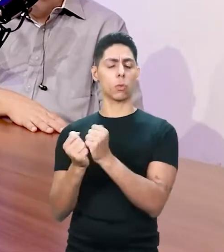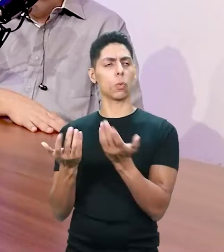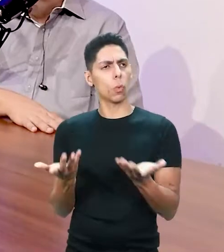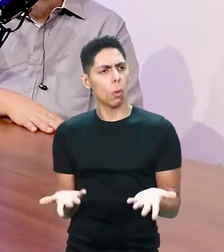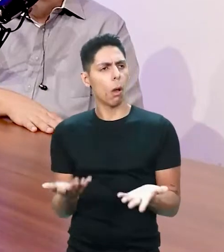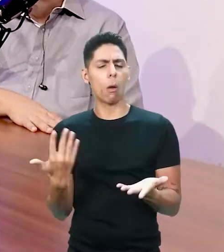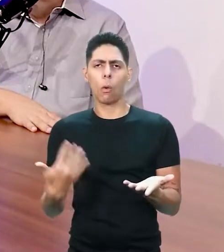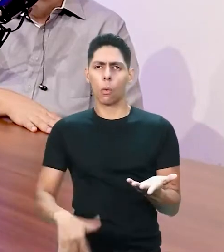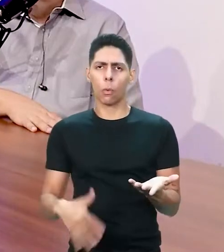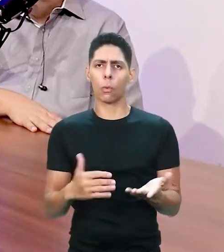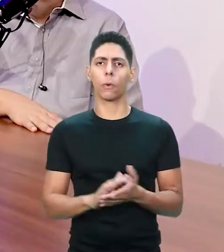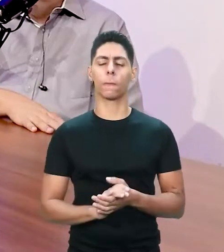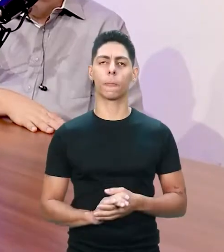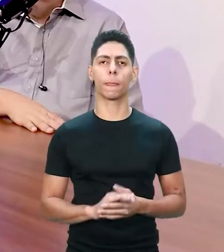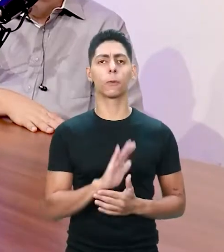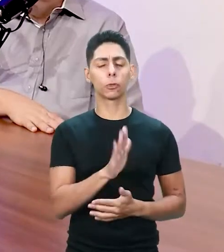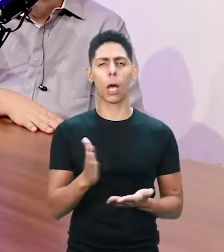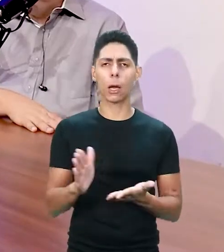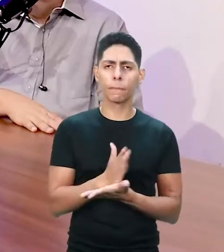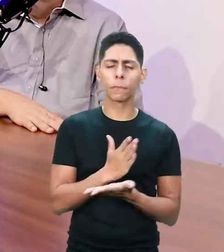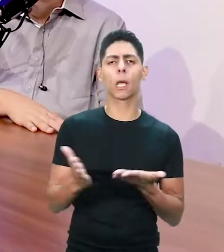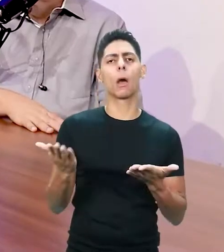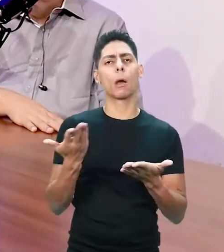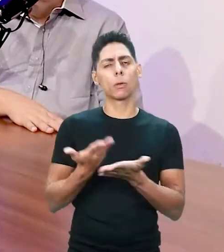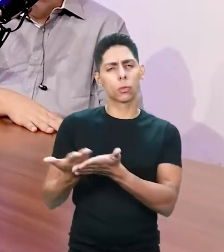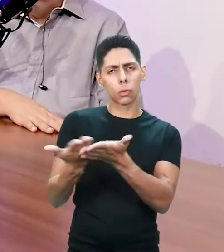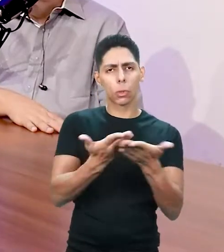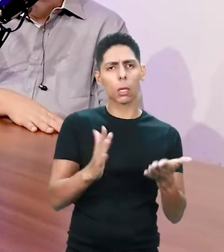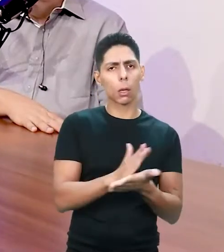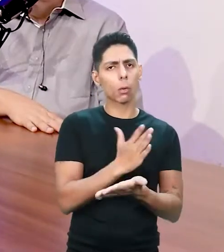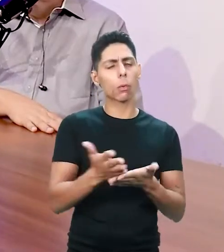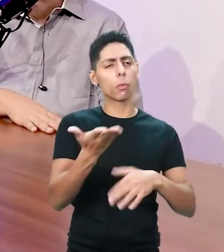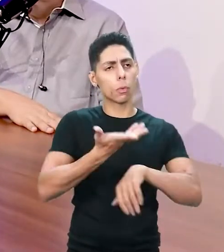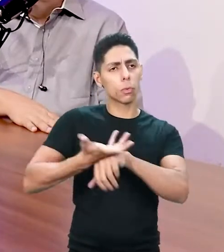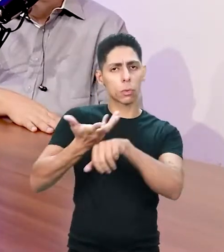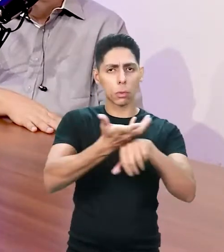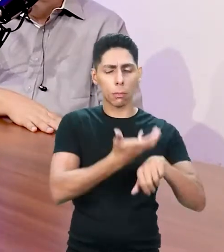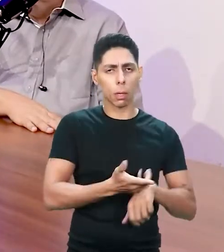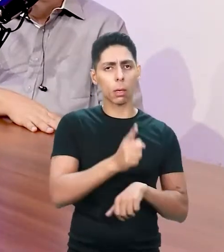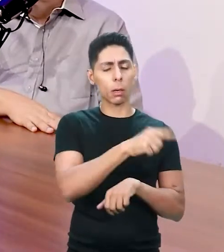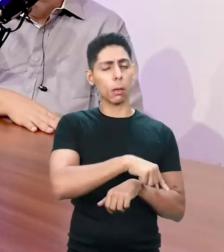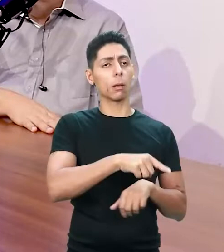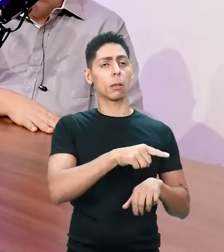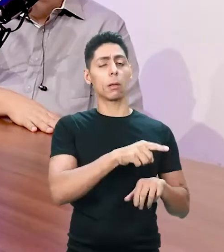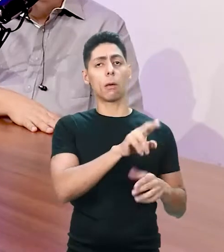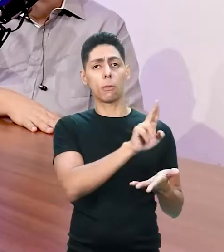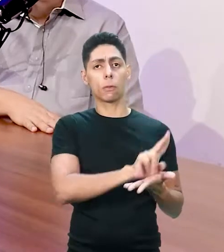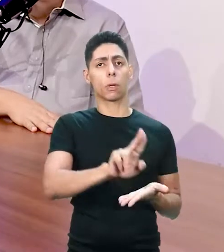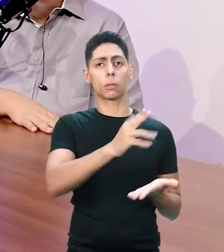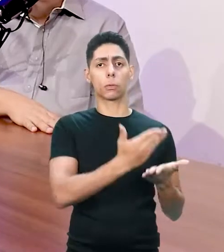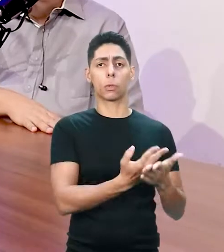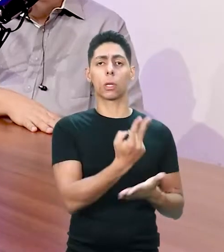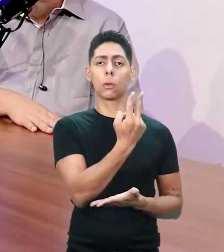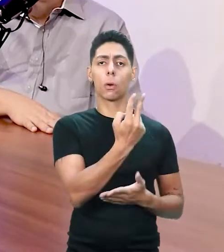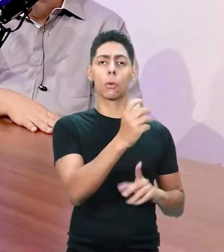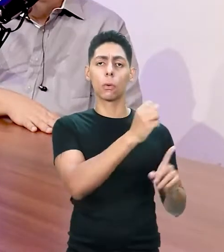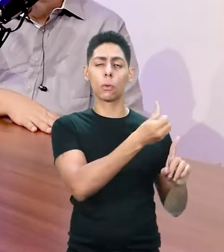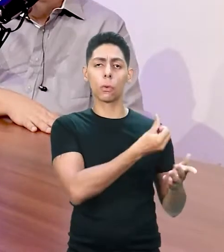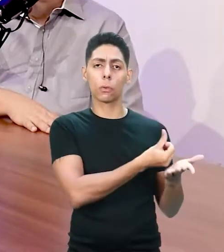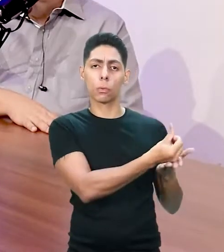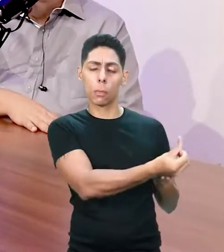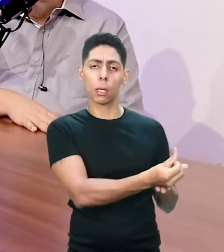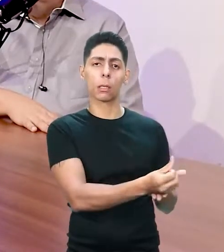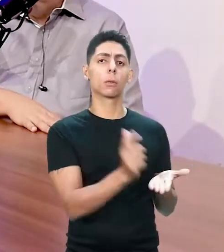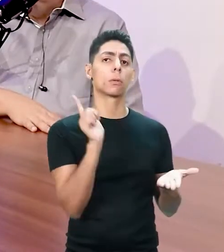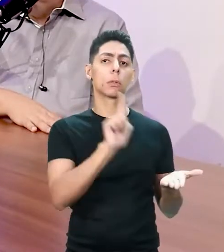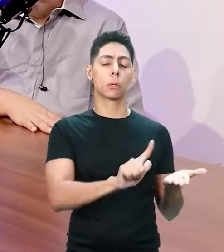eu já tinha feito algumas disciplinas na SUAN, essa universidade em que eu estudei 2 semestres, e consegui passar para o